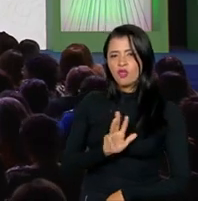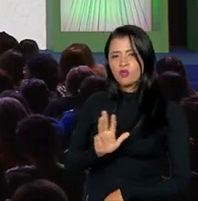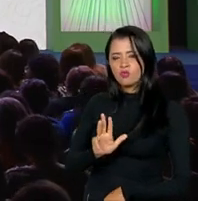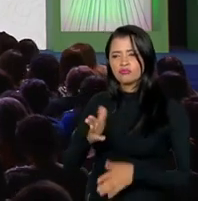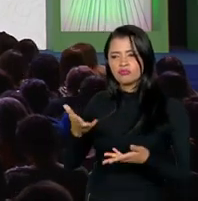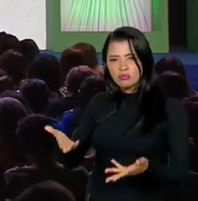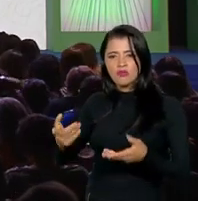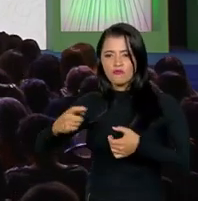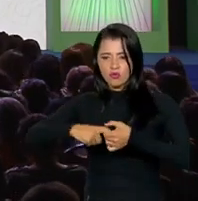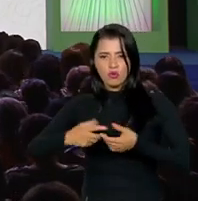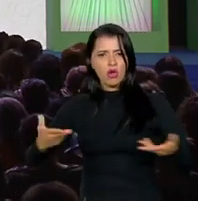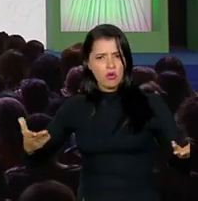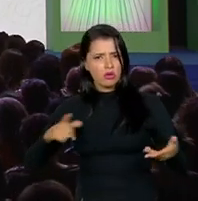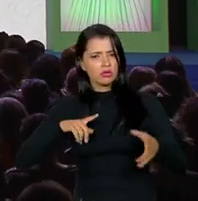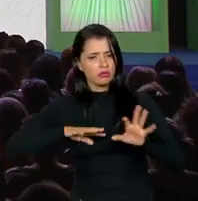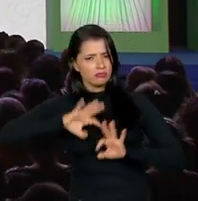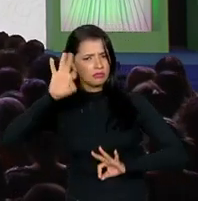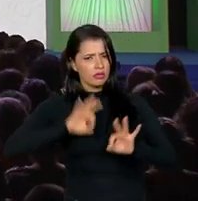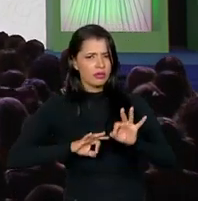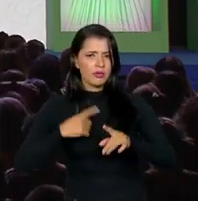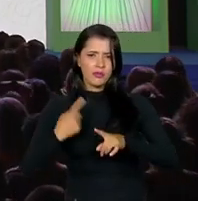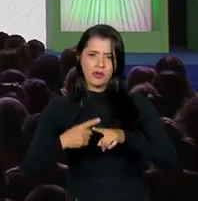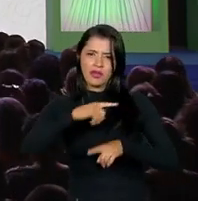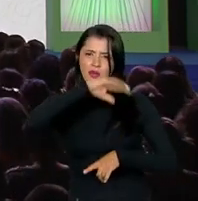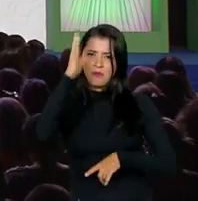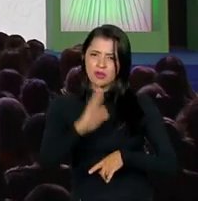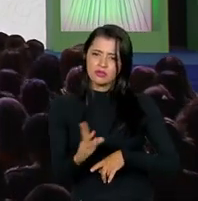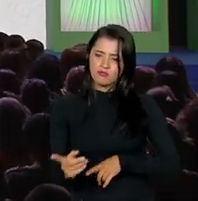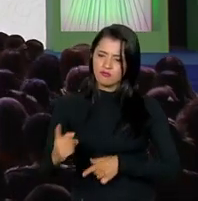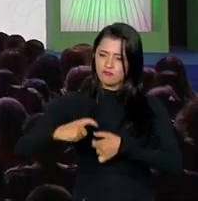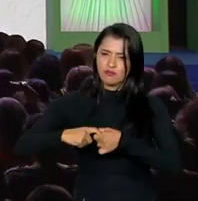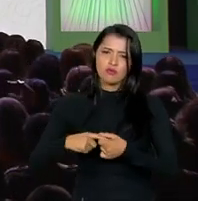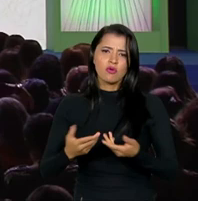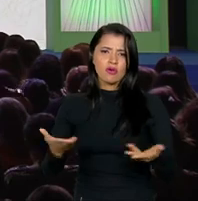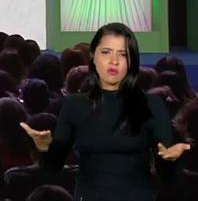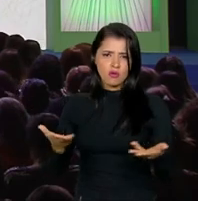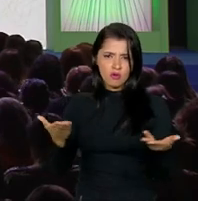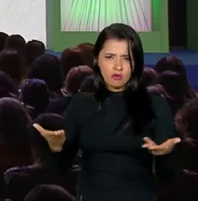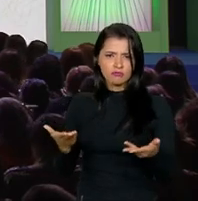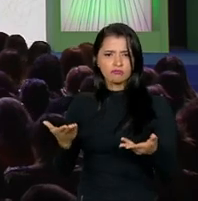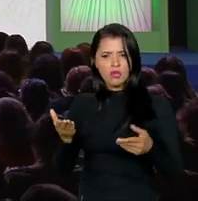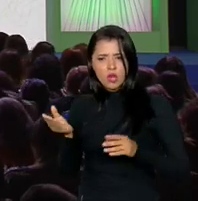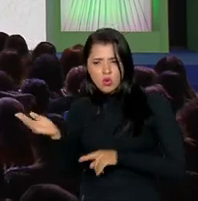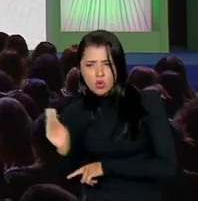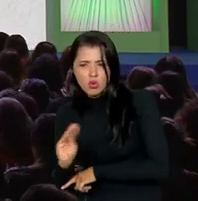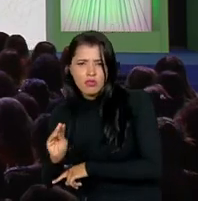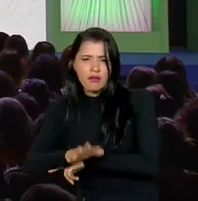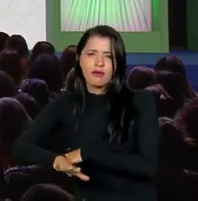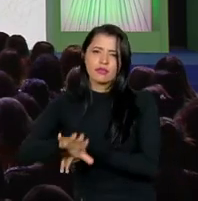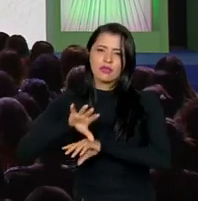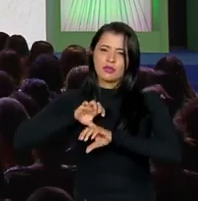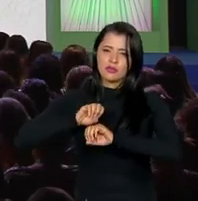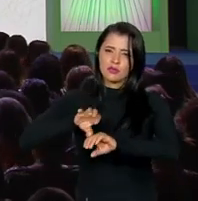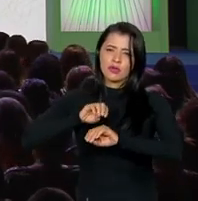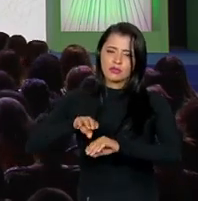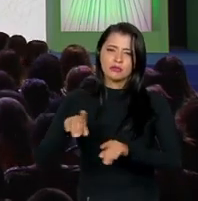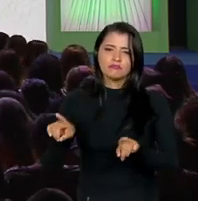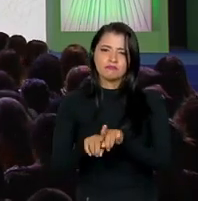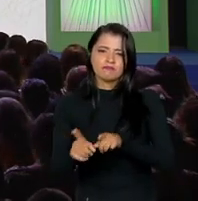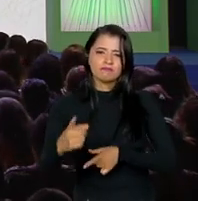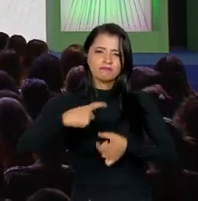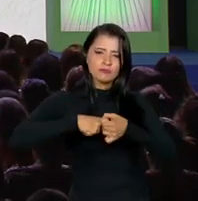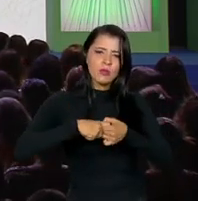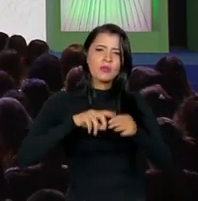que voltou a ter um plano, porque o Brasil voltou para cuidar da educação, voltou para a